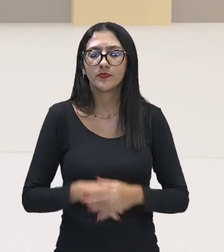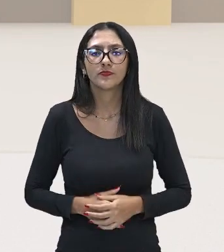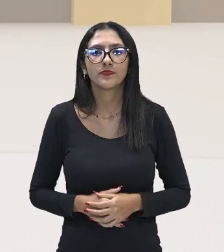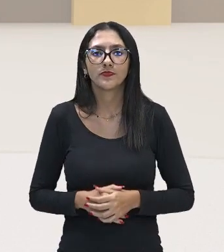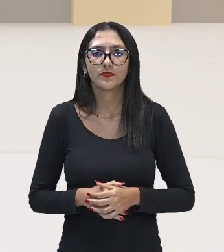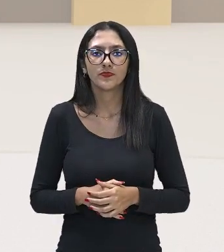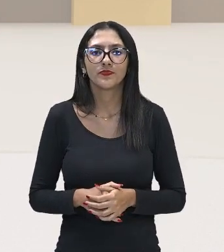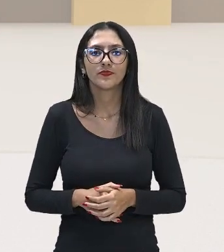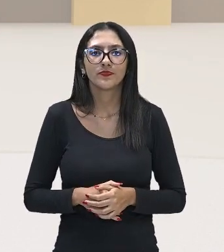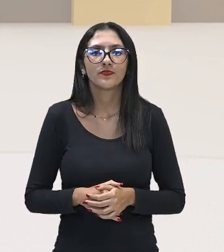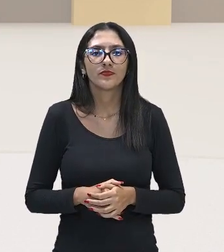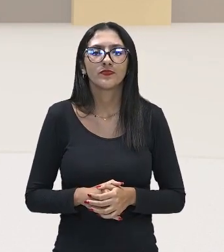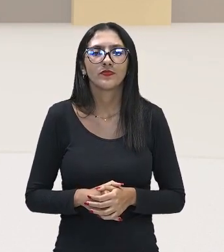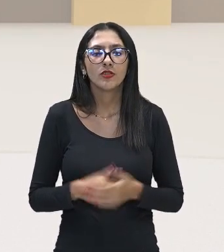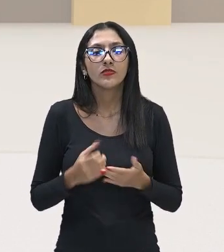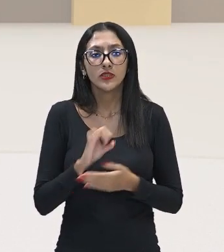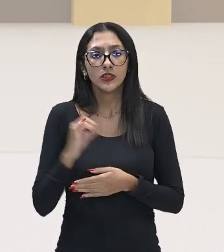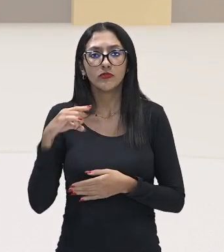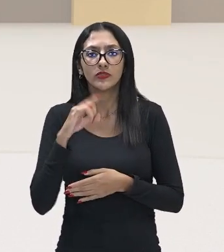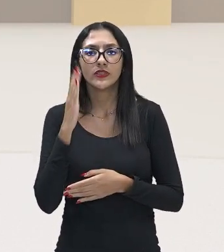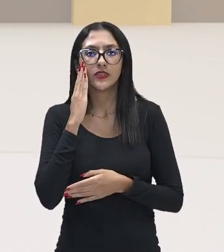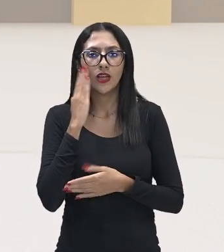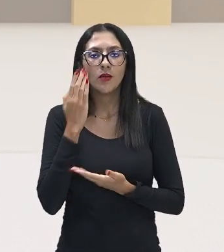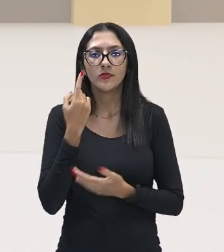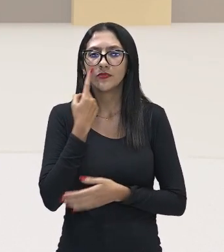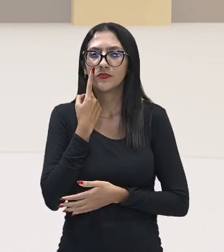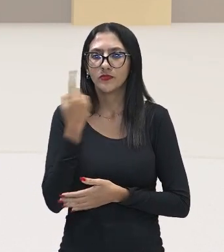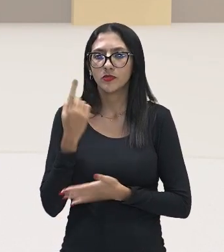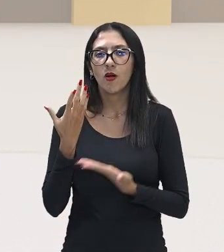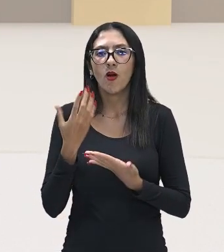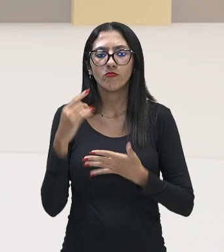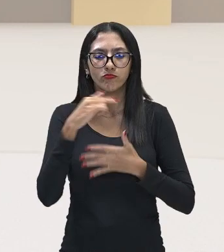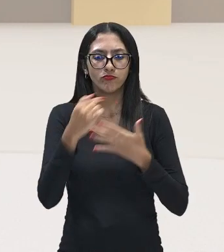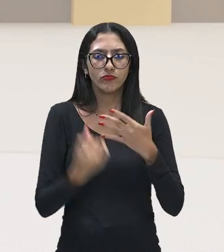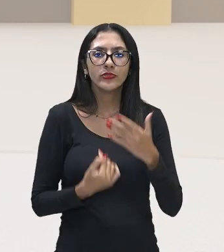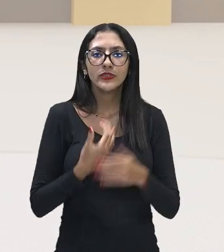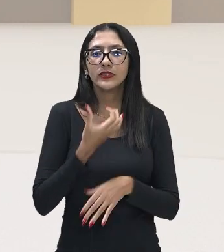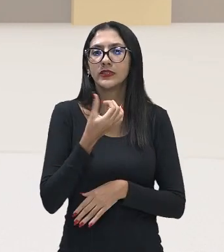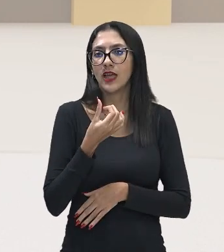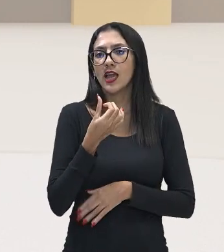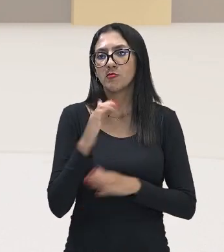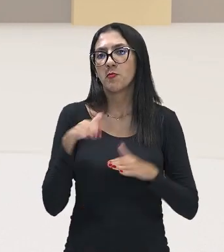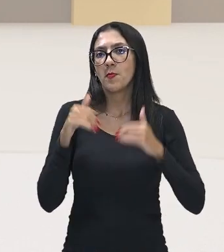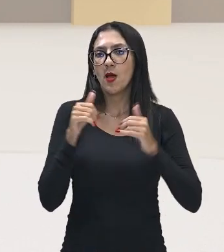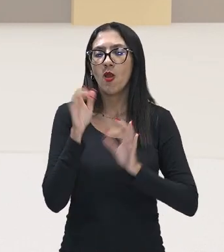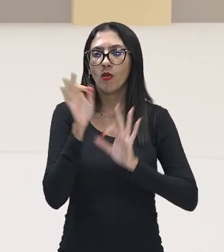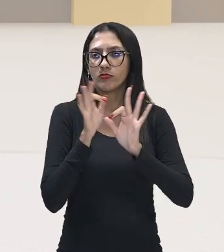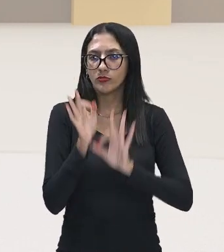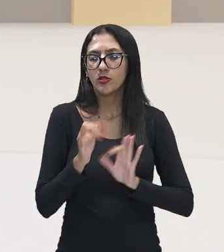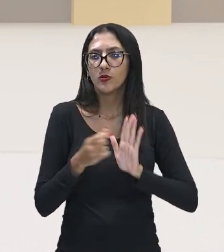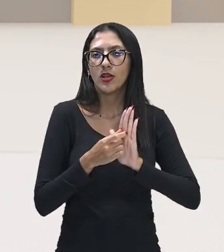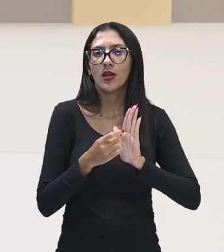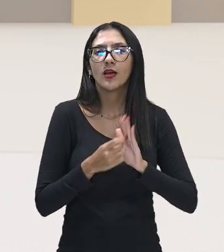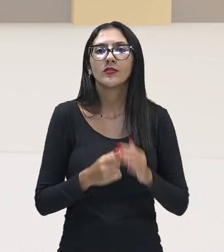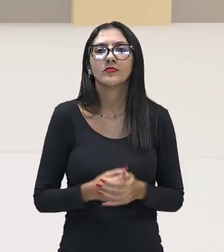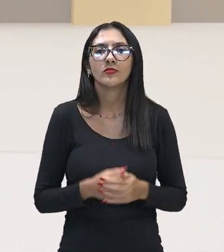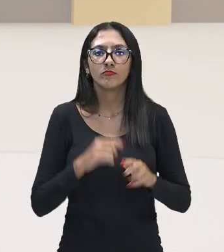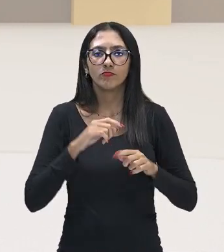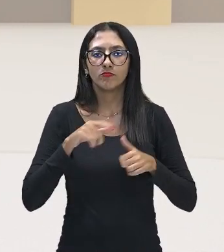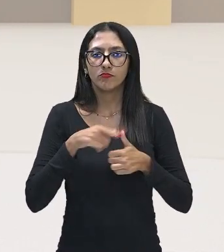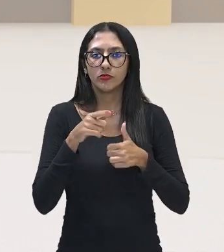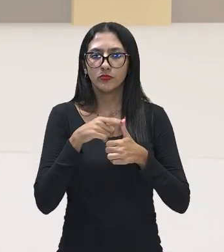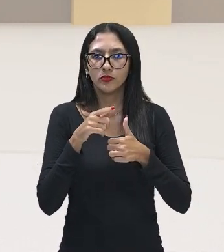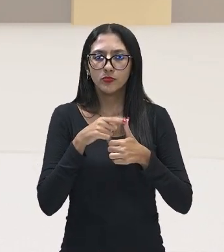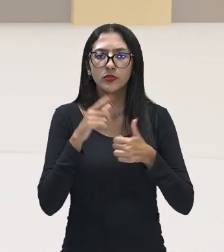ali por onde procurar, olha aí uma lista dos 6 melhores apps de controle financeiro, né? Temos aí o Guia Bolso,